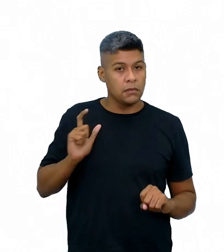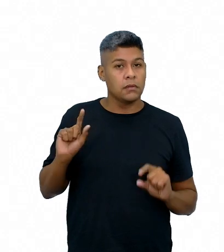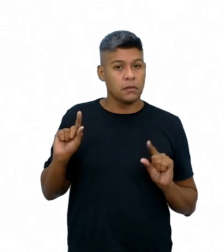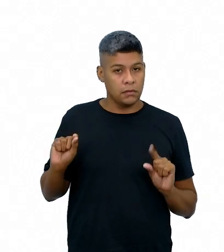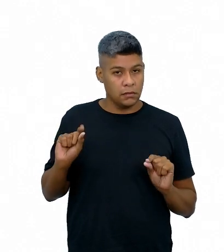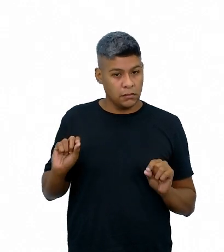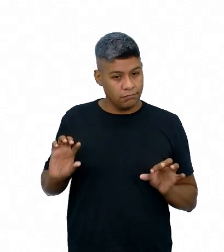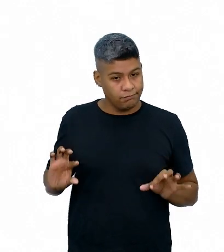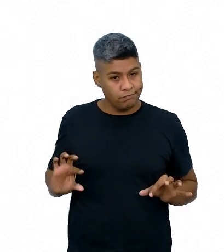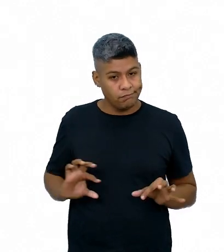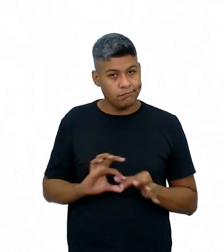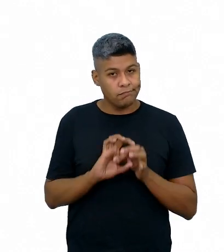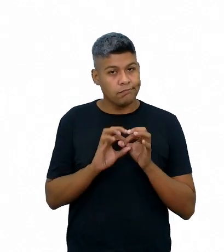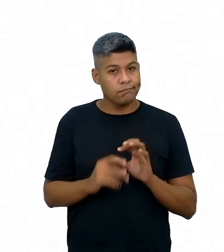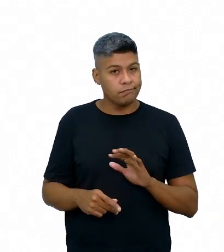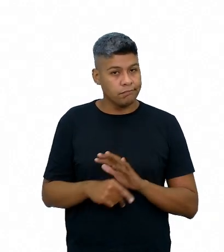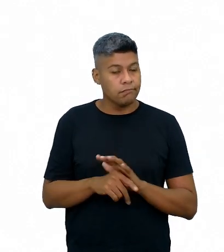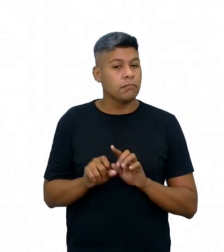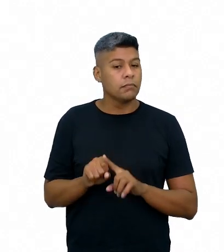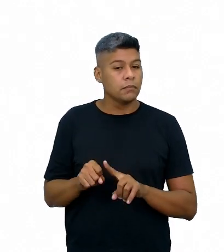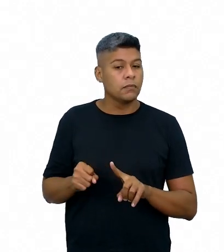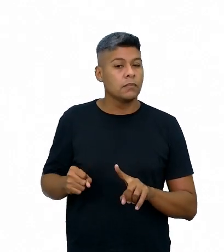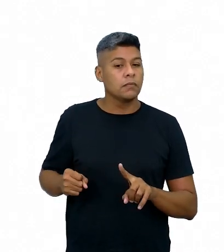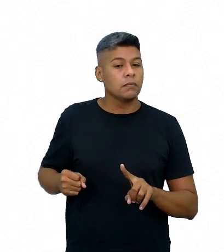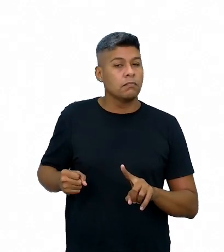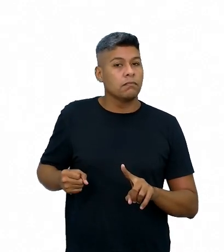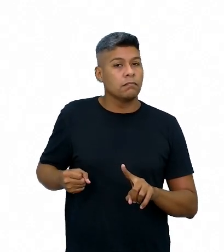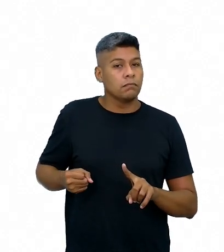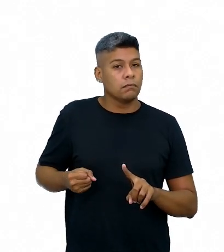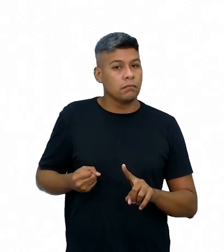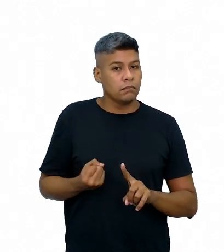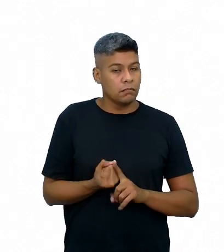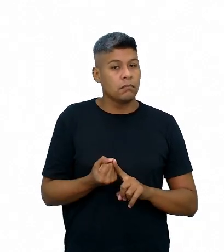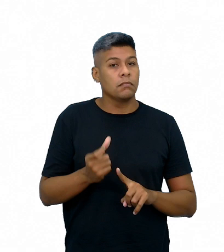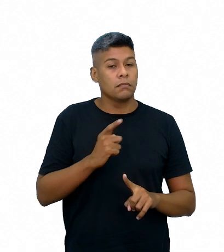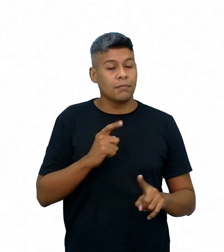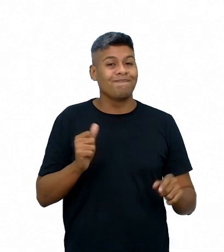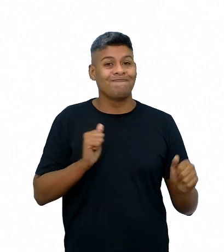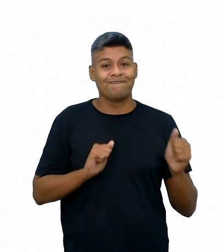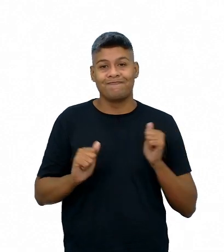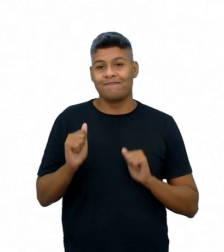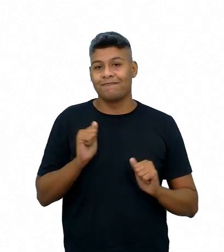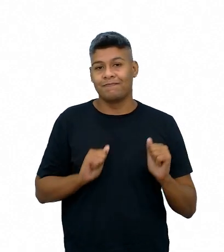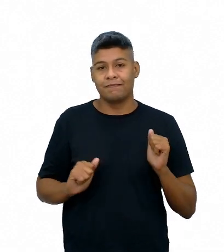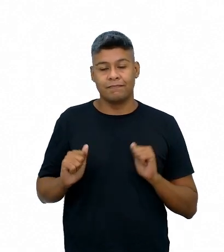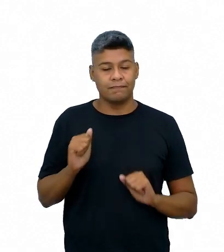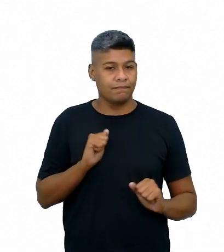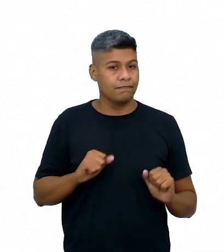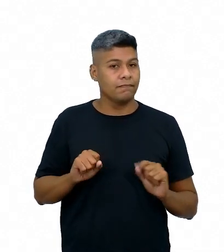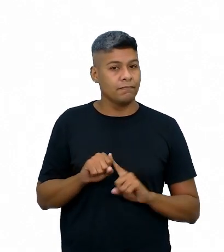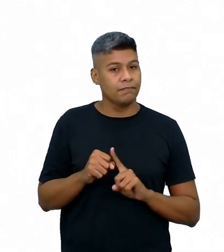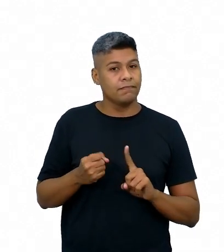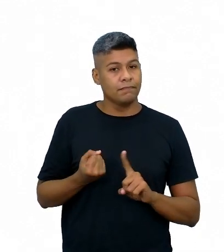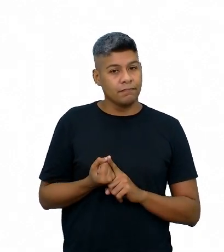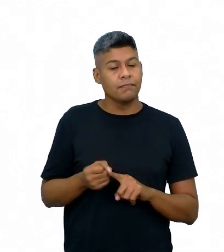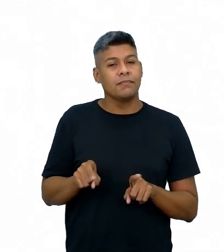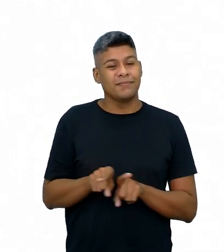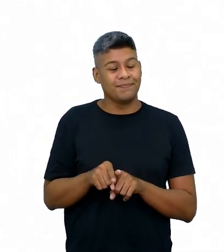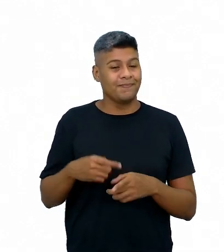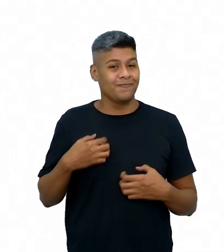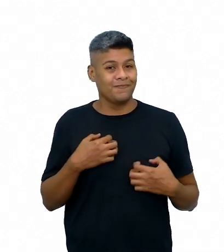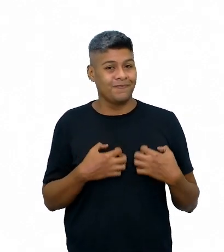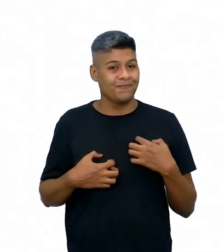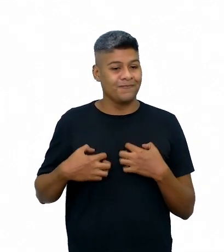imerso numa sociedade, e que ele traz anseios dessa sociedade, que ele traz ranços até mesmo